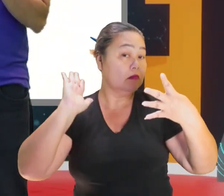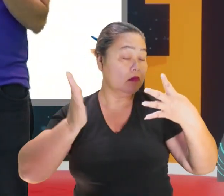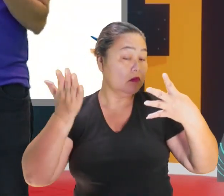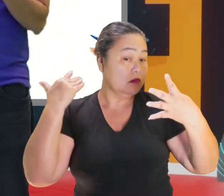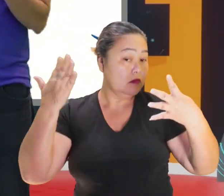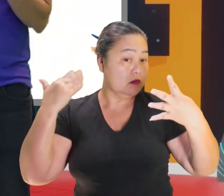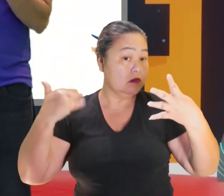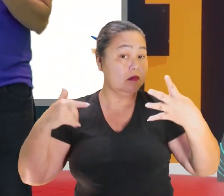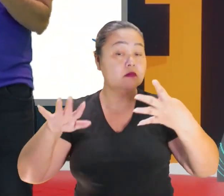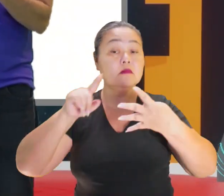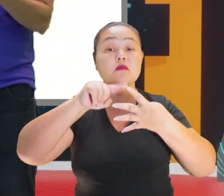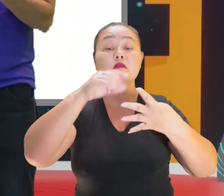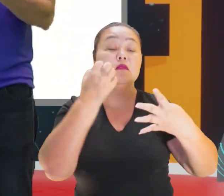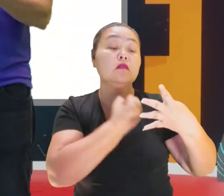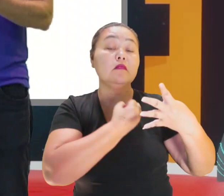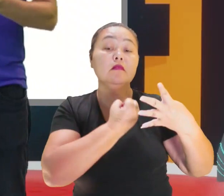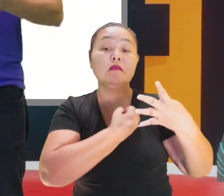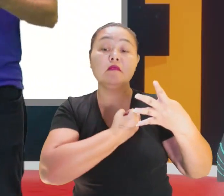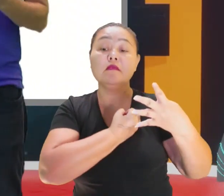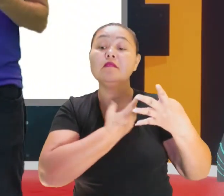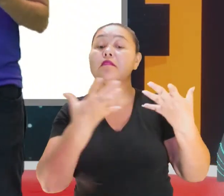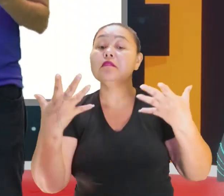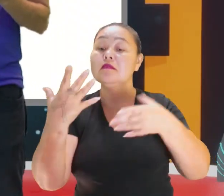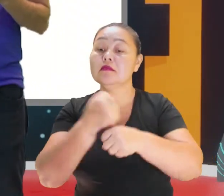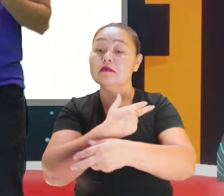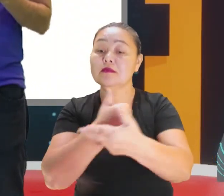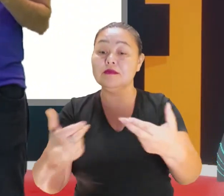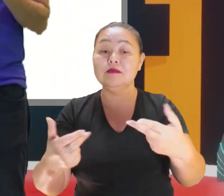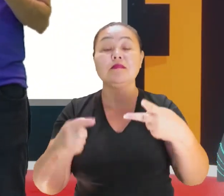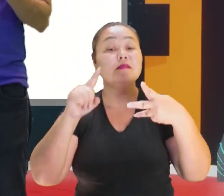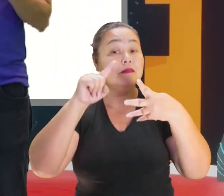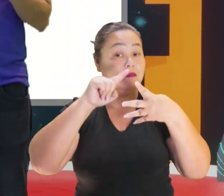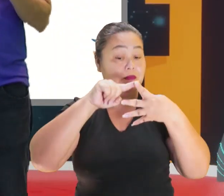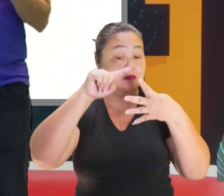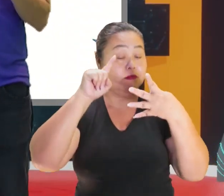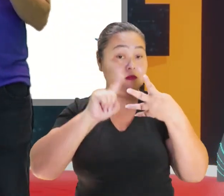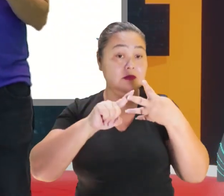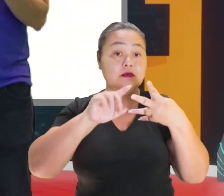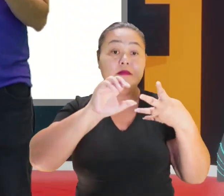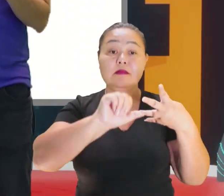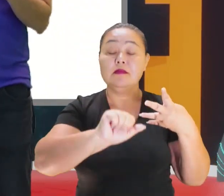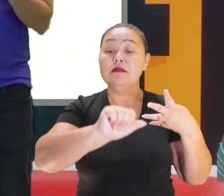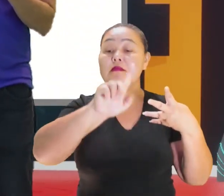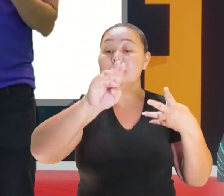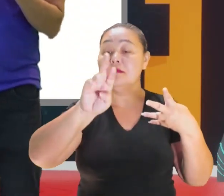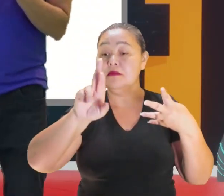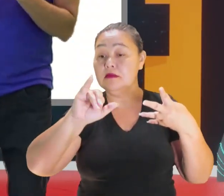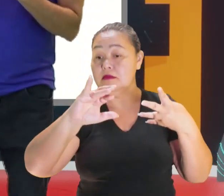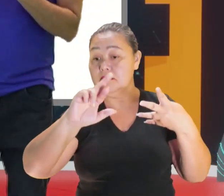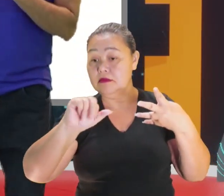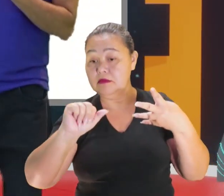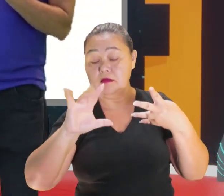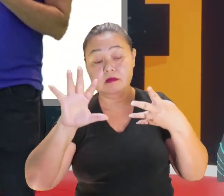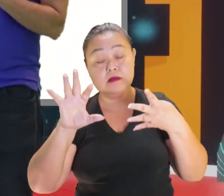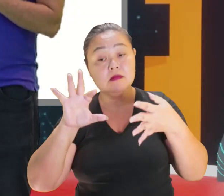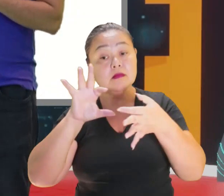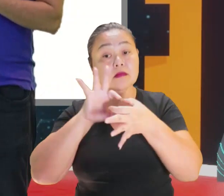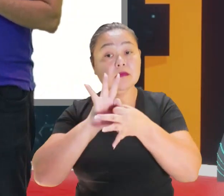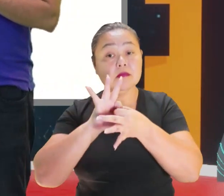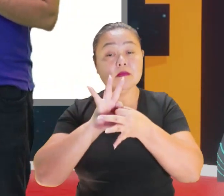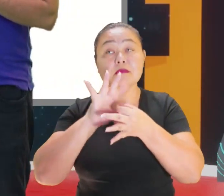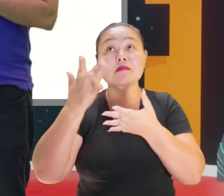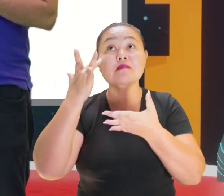aulas anteriores, números e operações. A álgebra, ela está ligada com